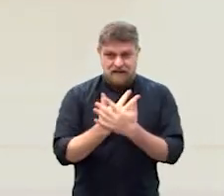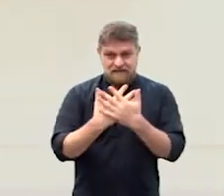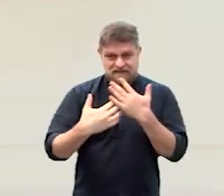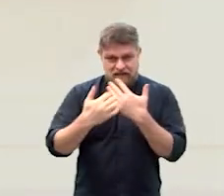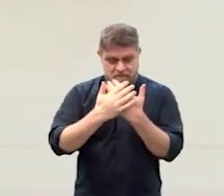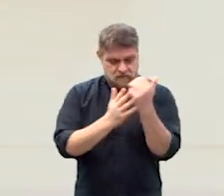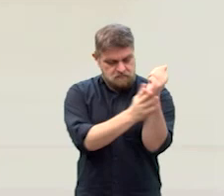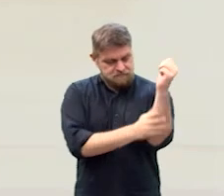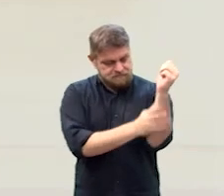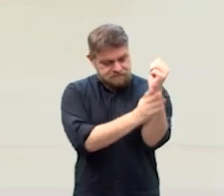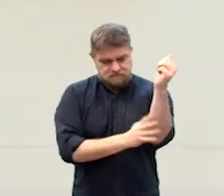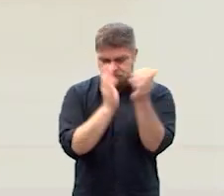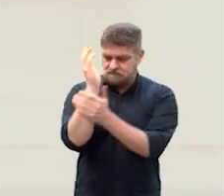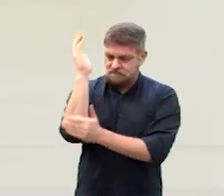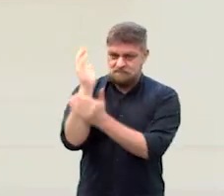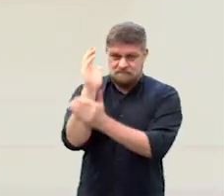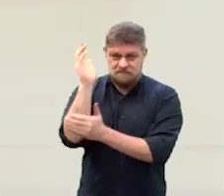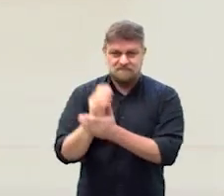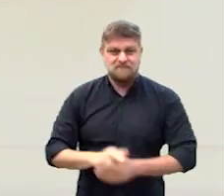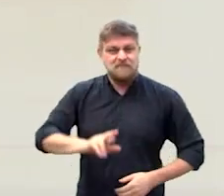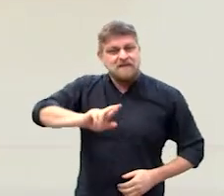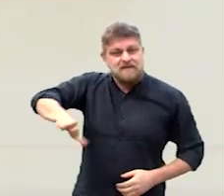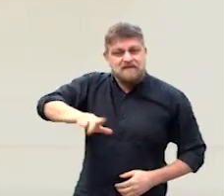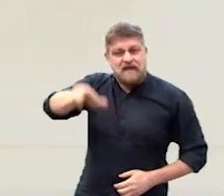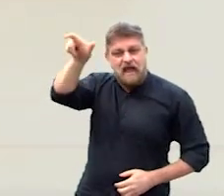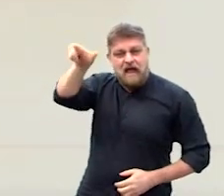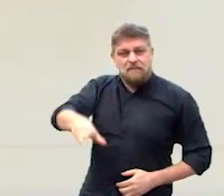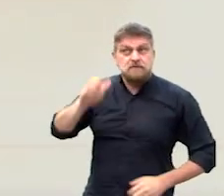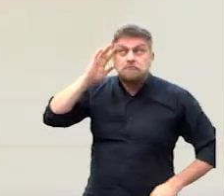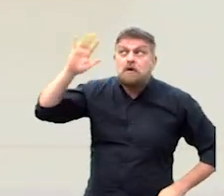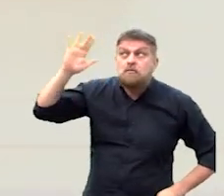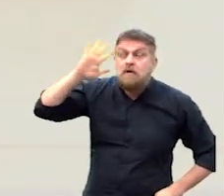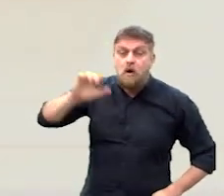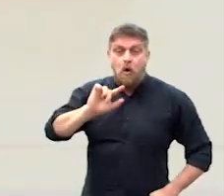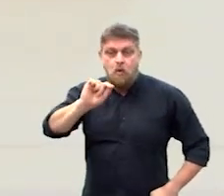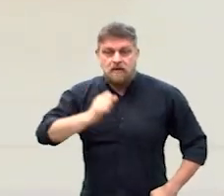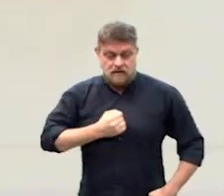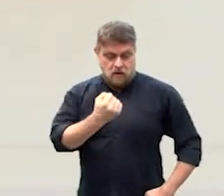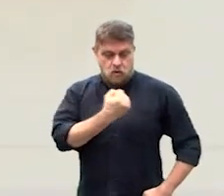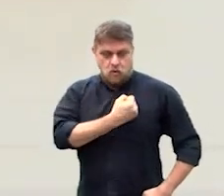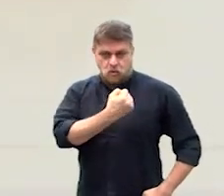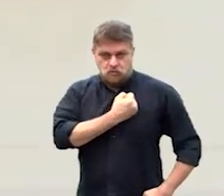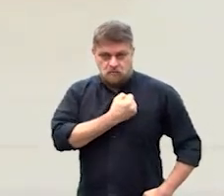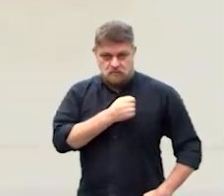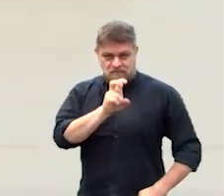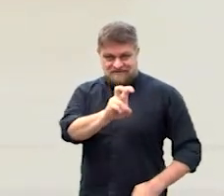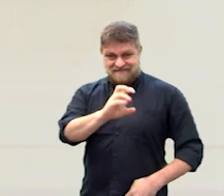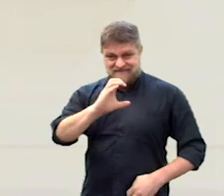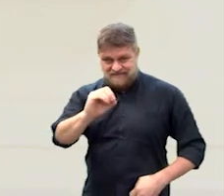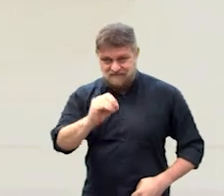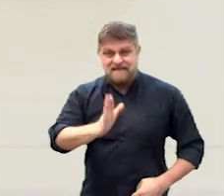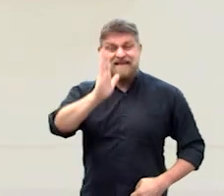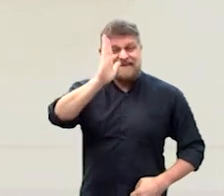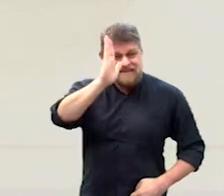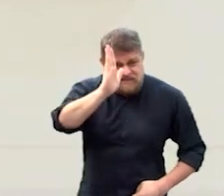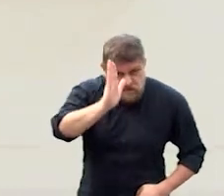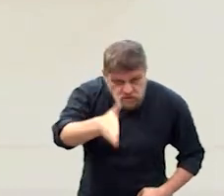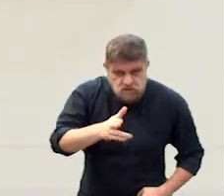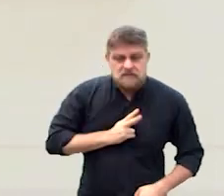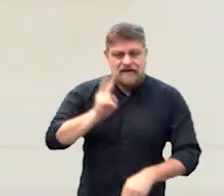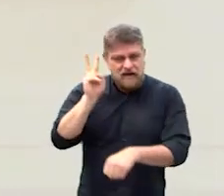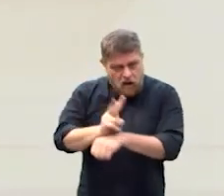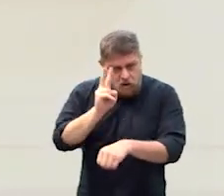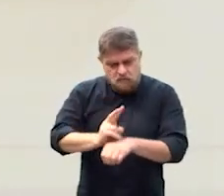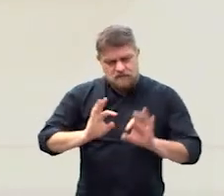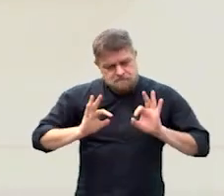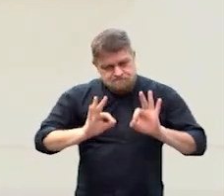colo, mãos, antebraço. Ao contrário do que as pessoas imaginam, um fator de proteção 50